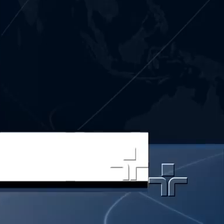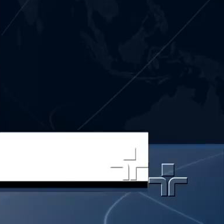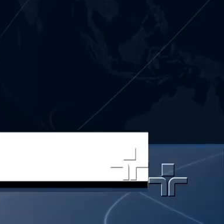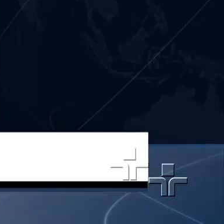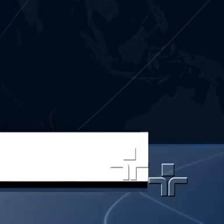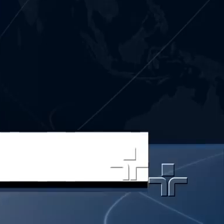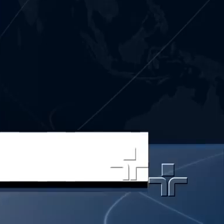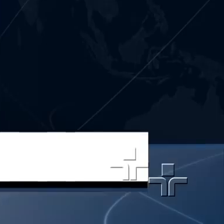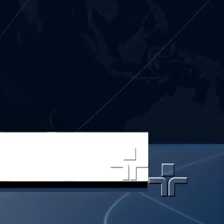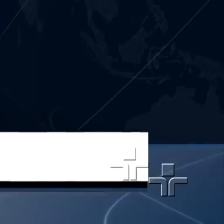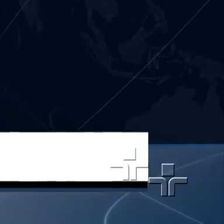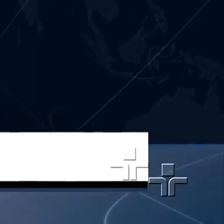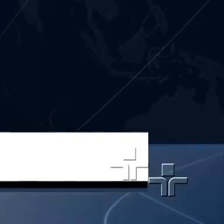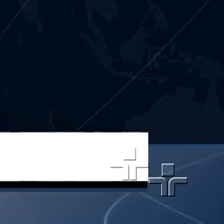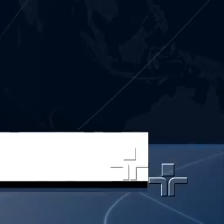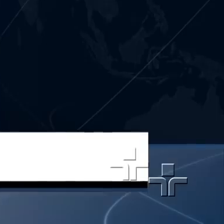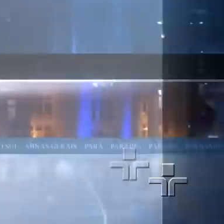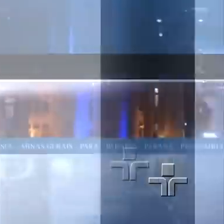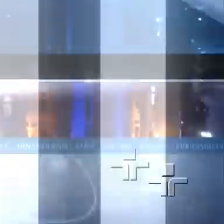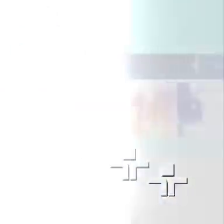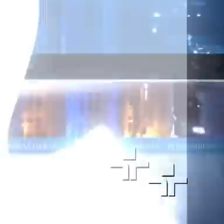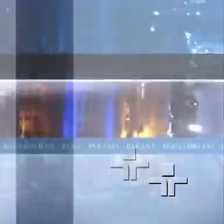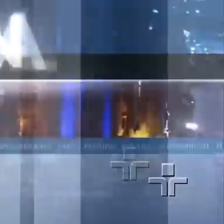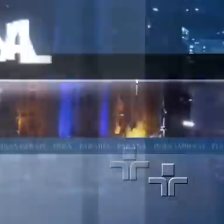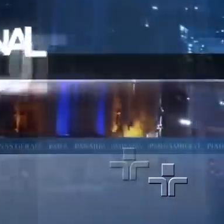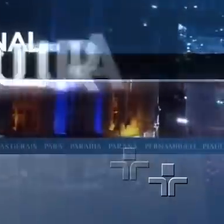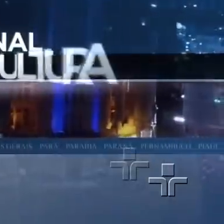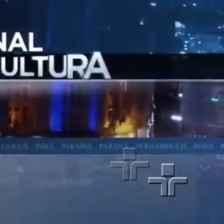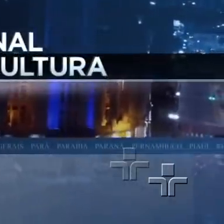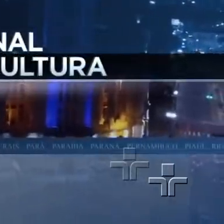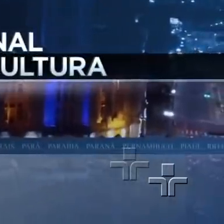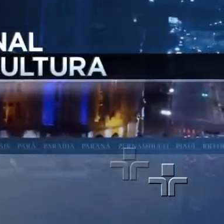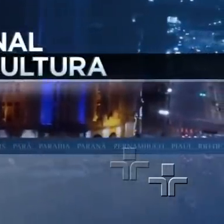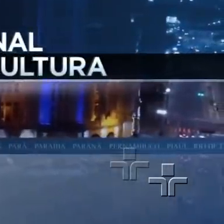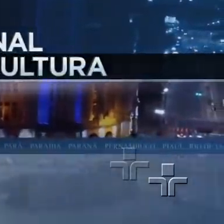experimentar as famosas pizzas.